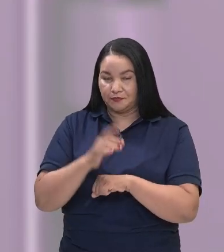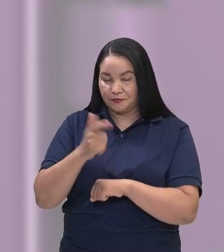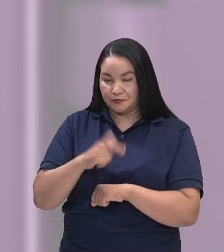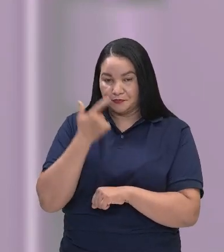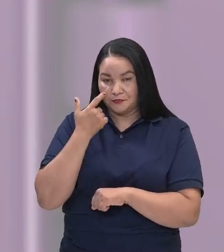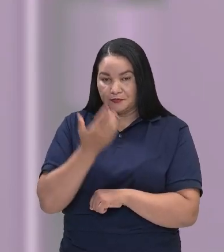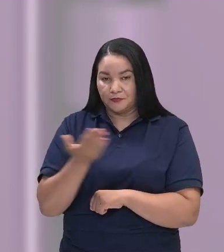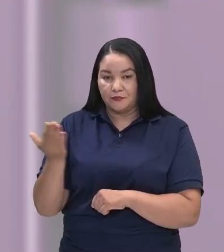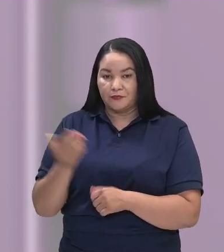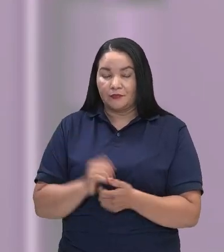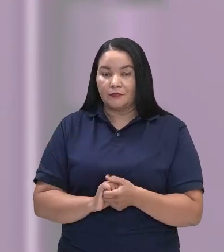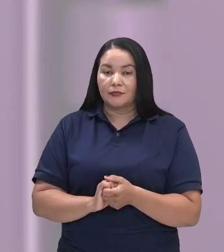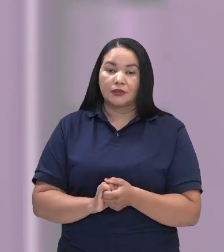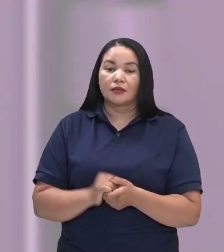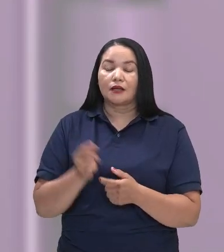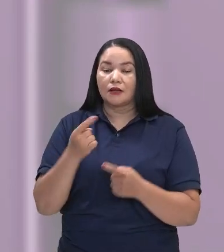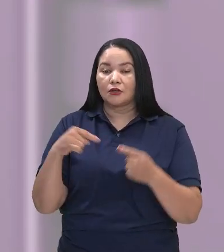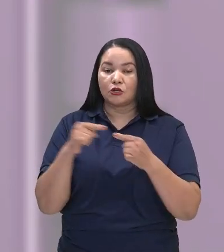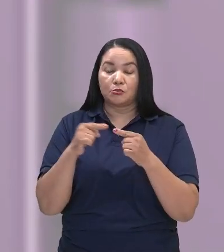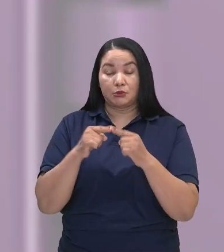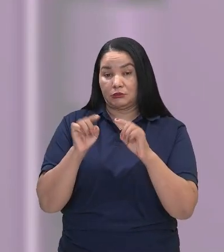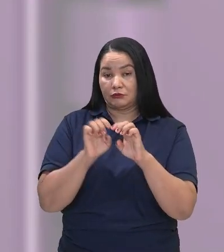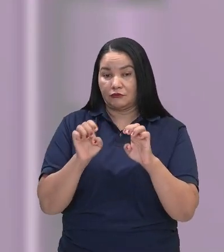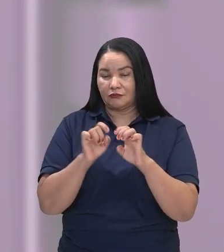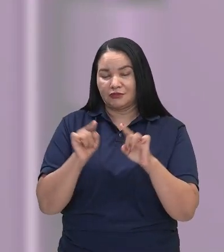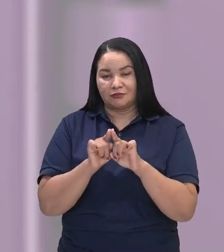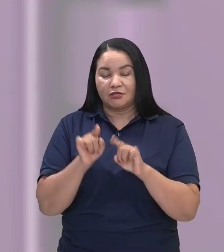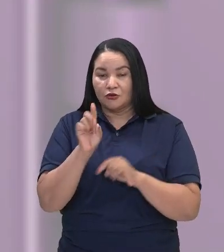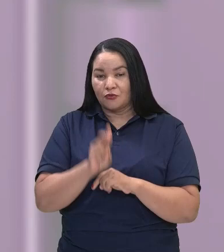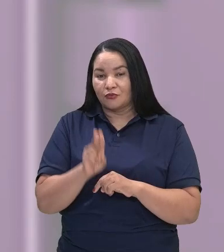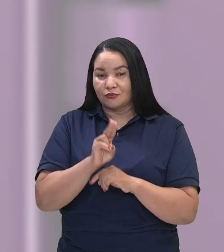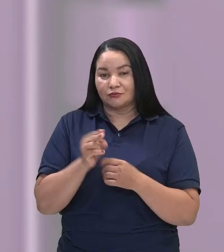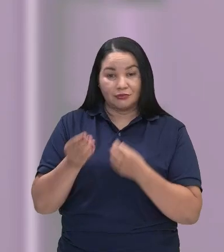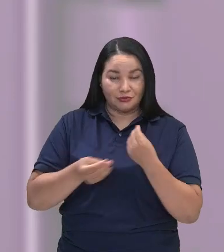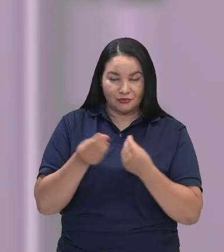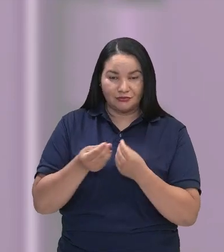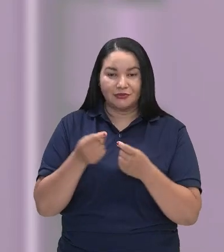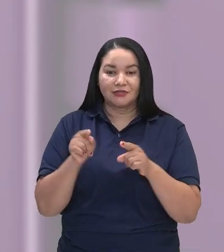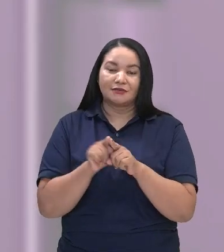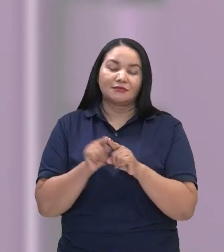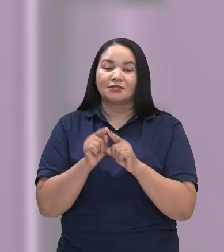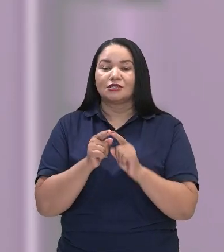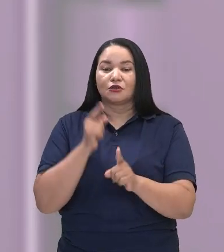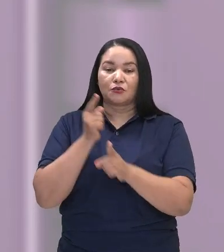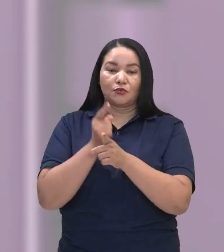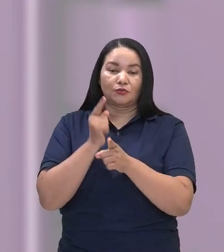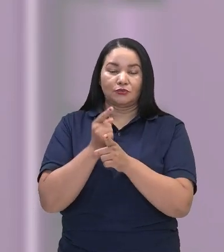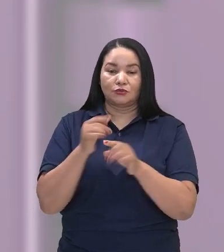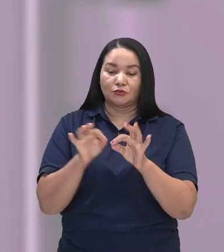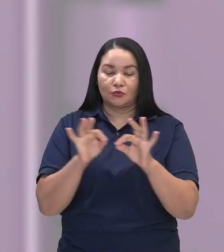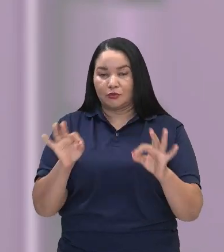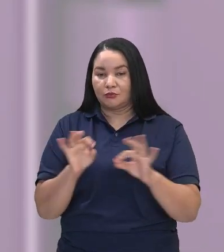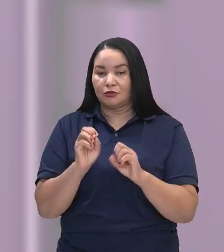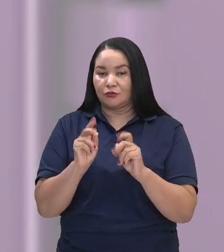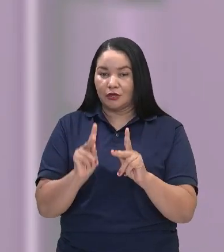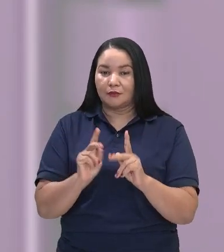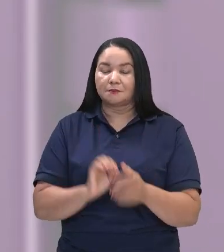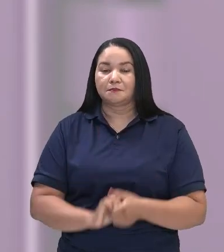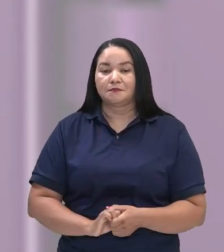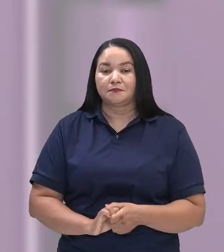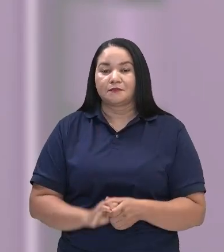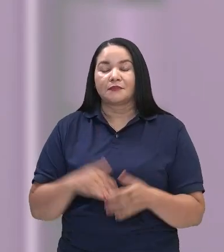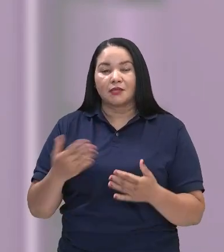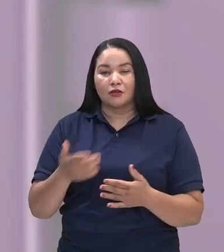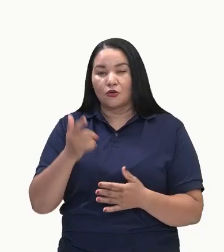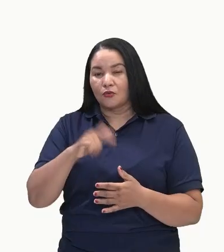percebendo como é que a gente usa e vamos aí aprendendo a usar a fórmula e determinar o valor do comprimento da circunferência. Beleza? Vou mostrar mais